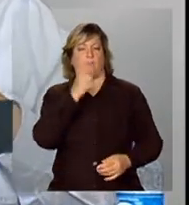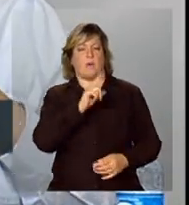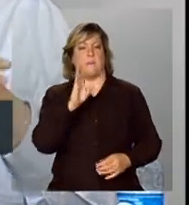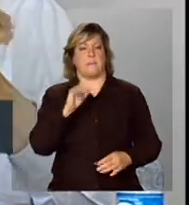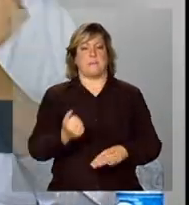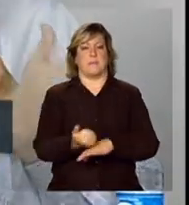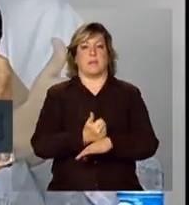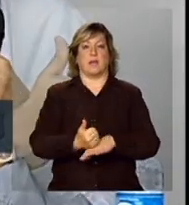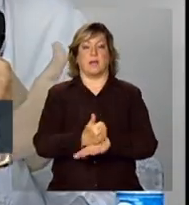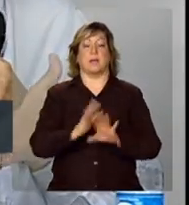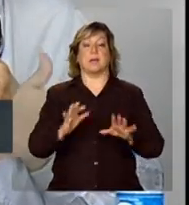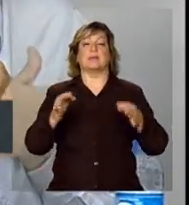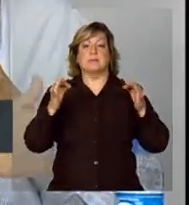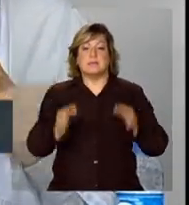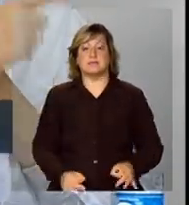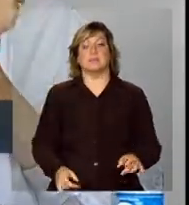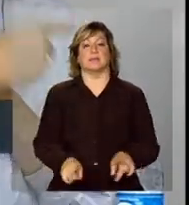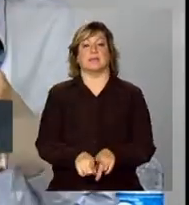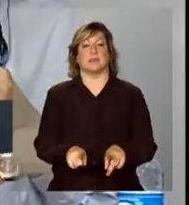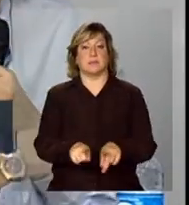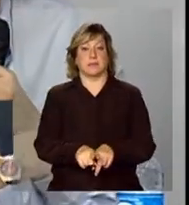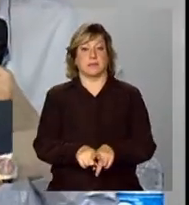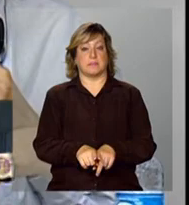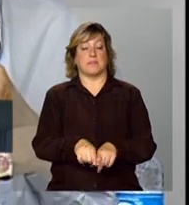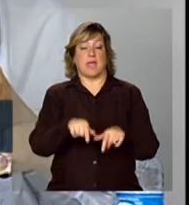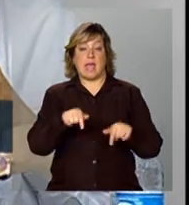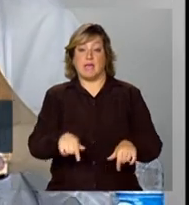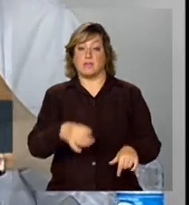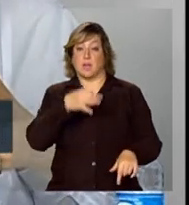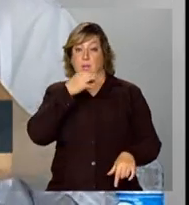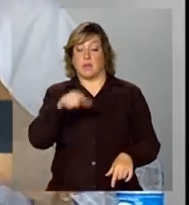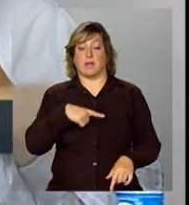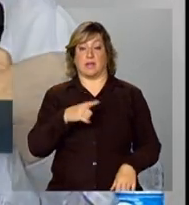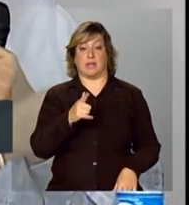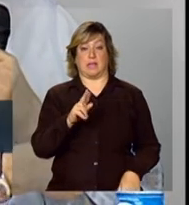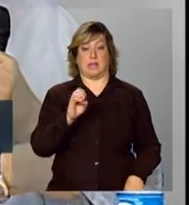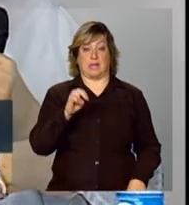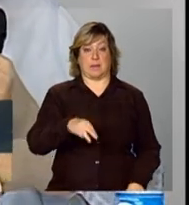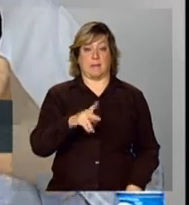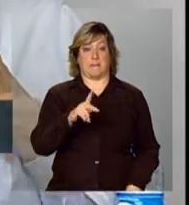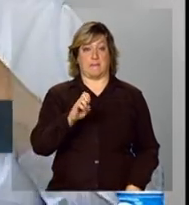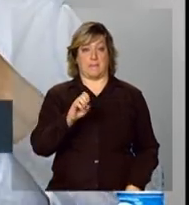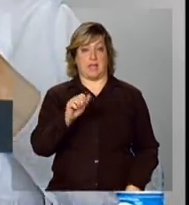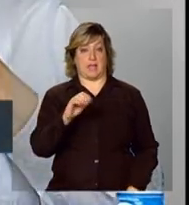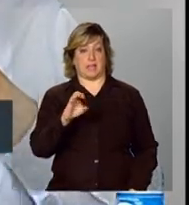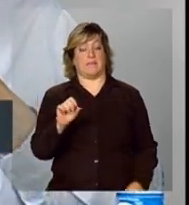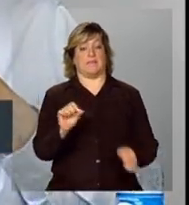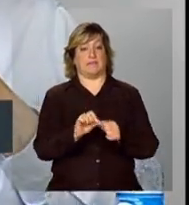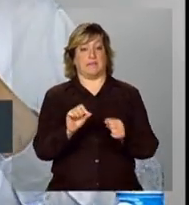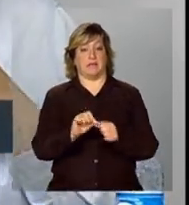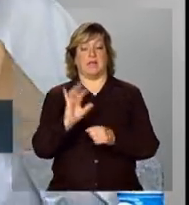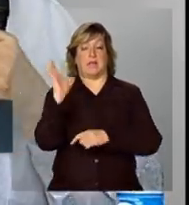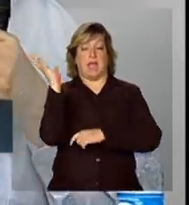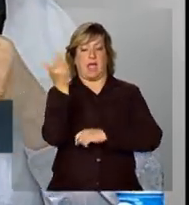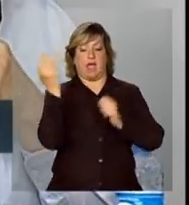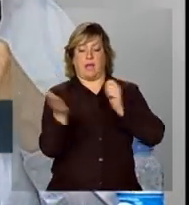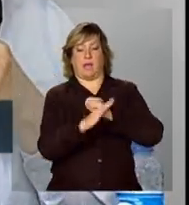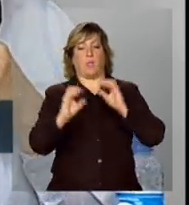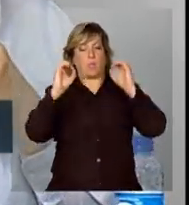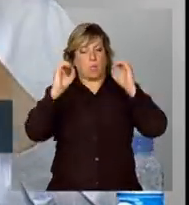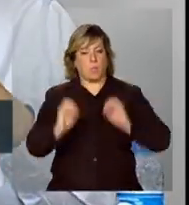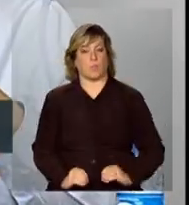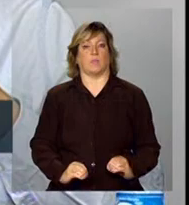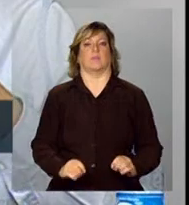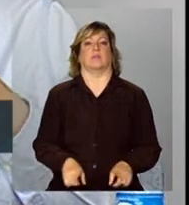para isso, mas eu tenho certeza também que essa proposta que o Greenpeace faz de desmatamento zero, num abaixo assinado de